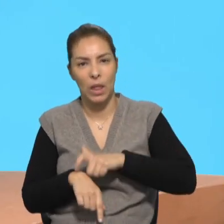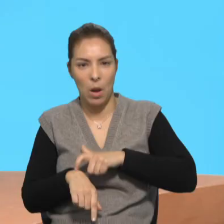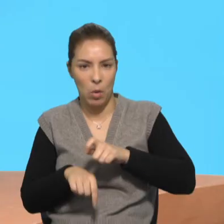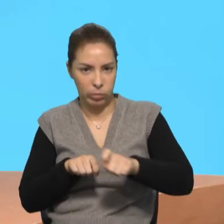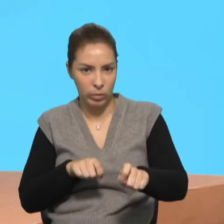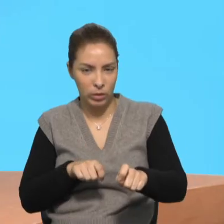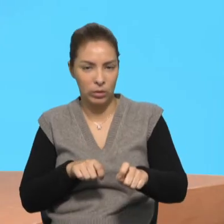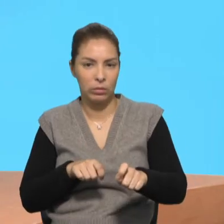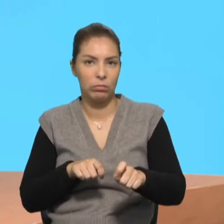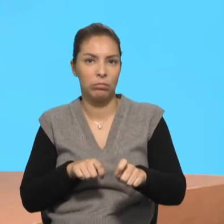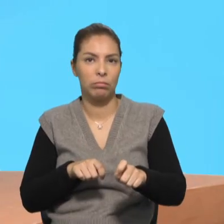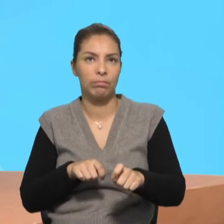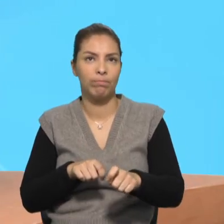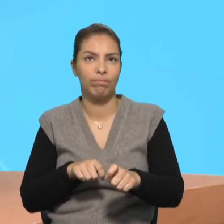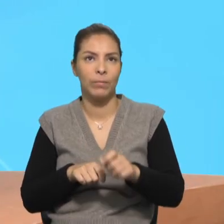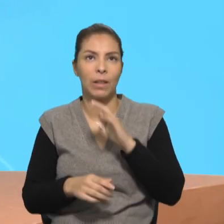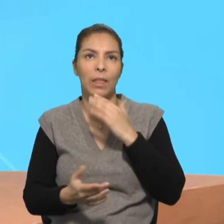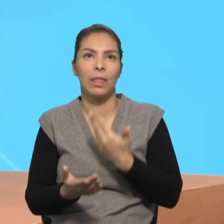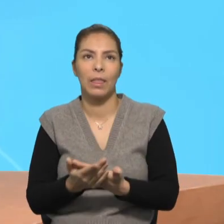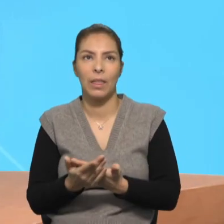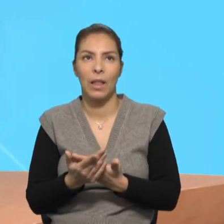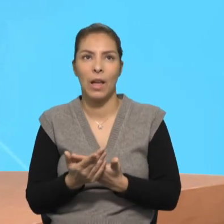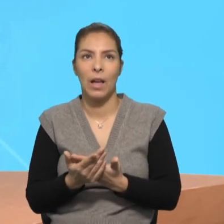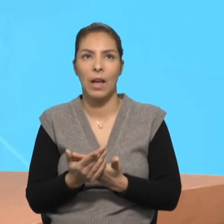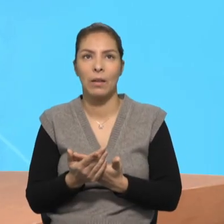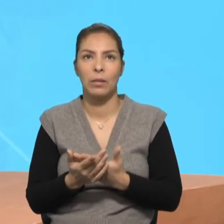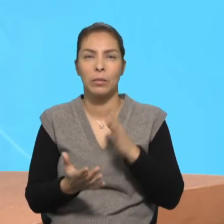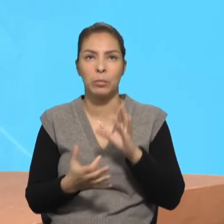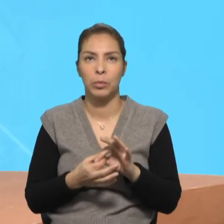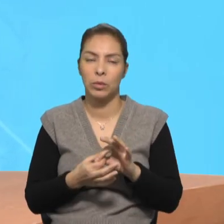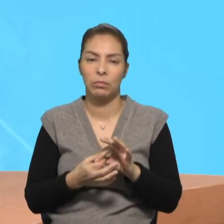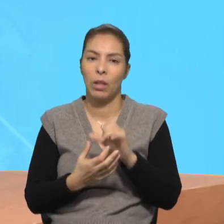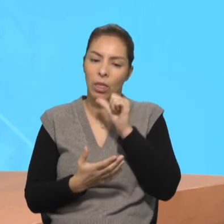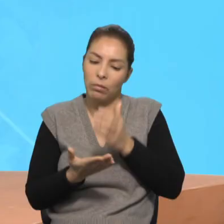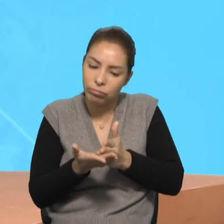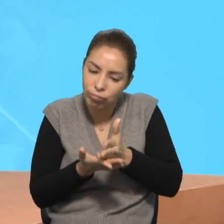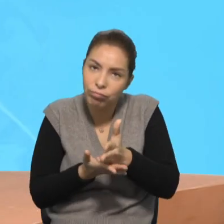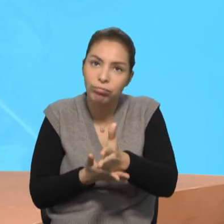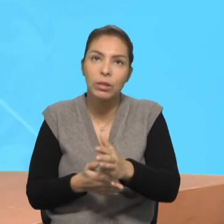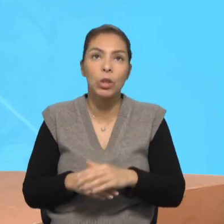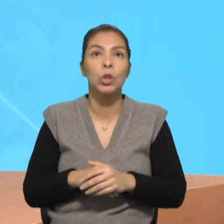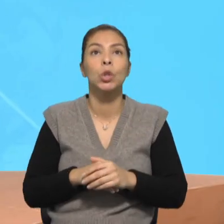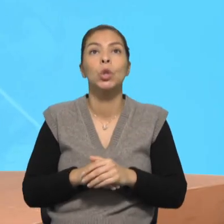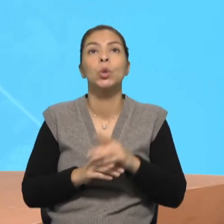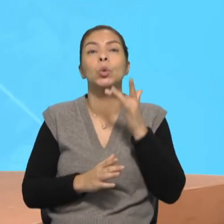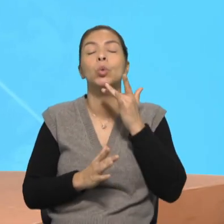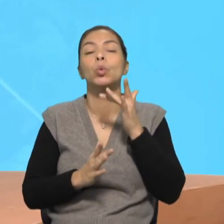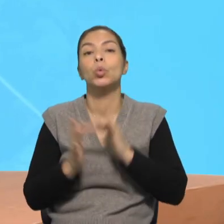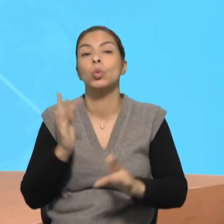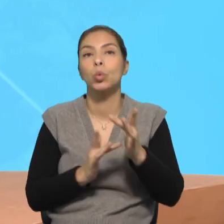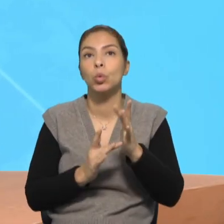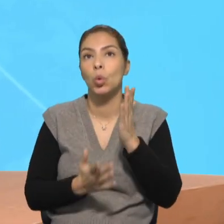era uma das afirmações mais consistentes da comunidade cristã. Jesus não age apenas por